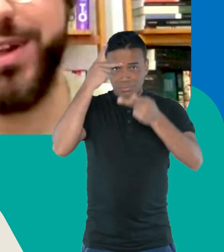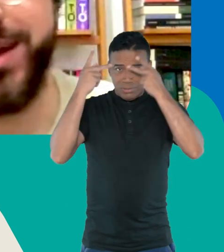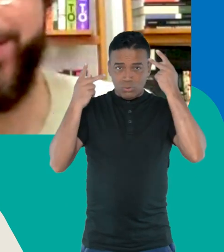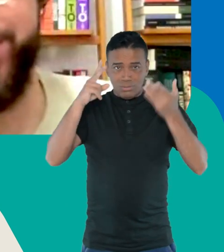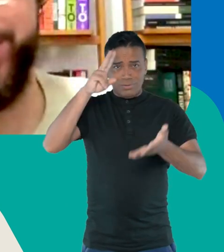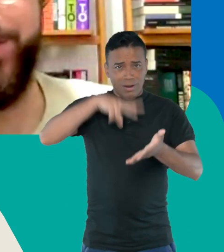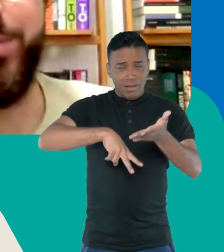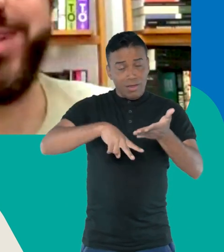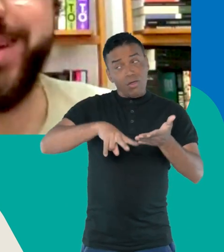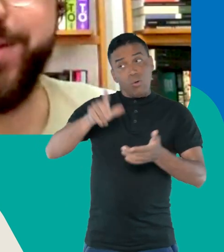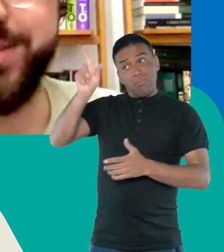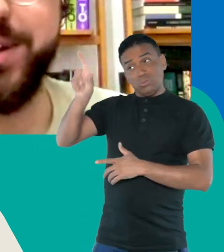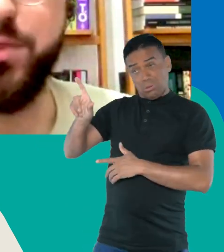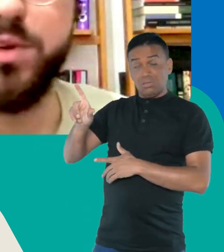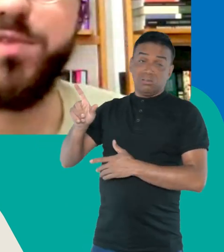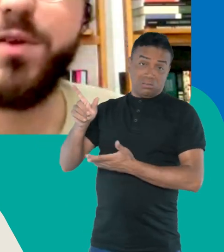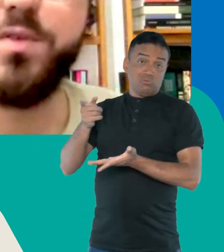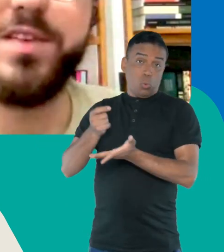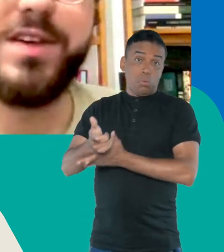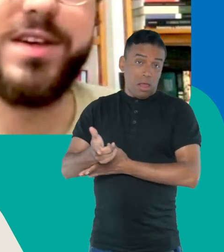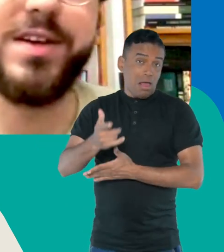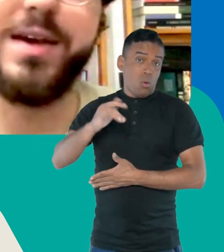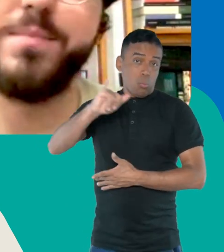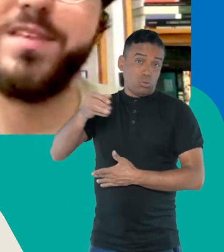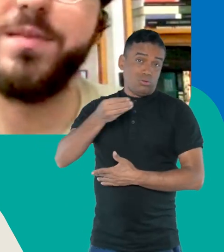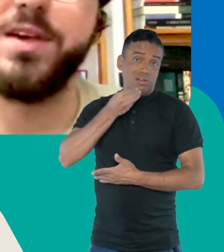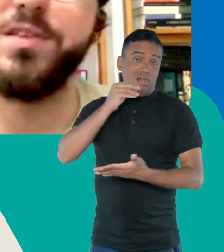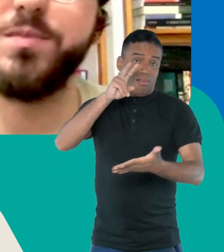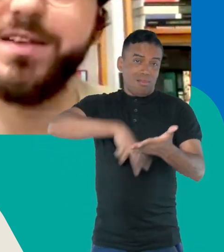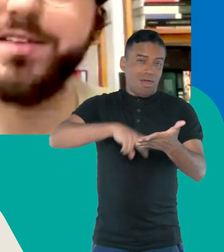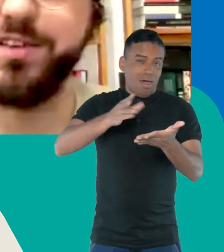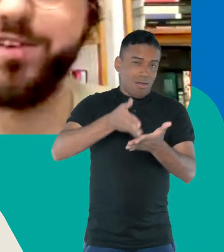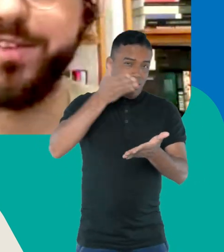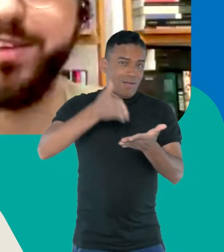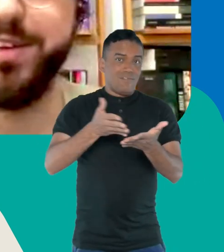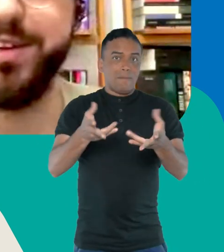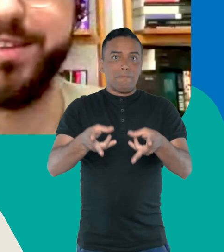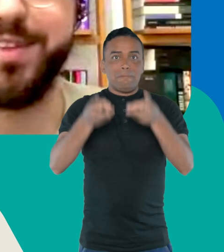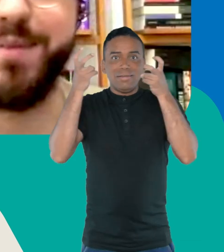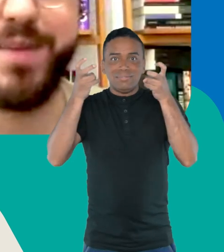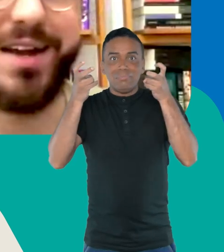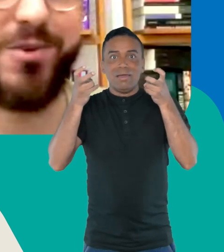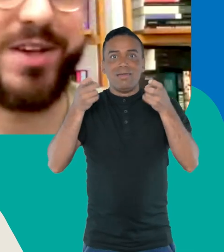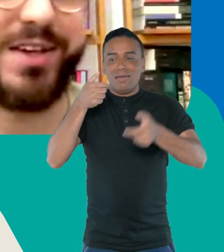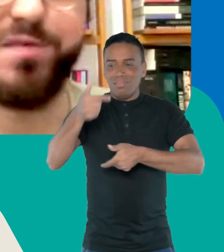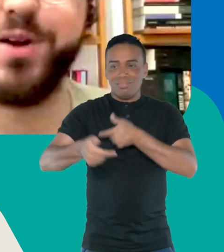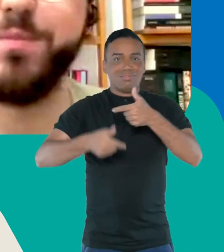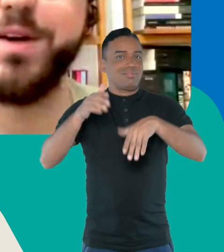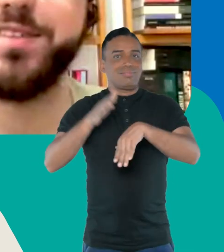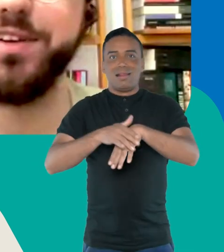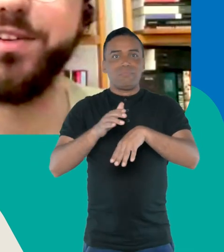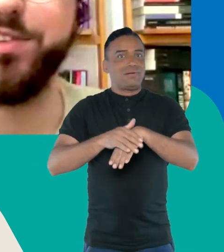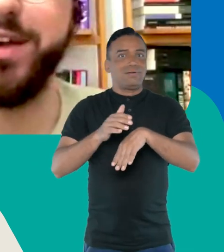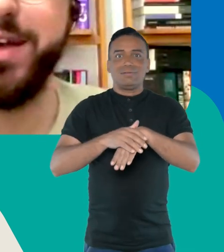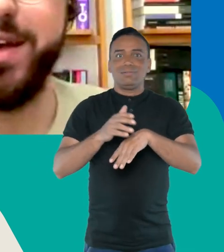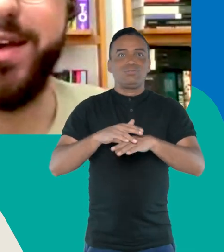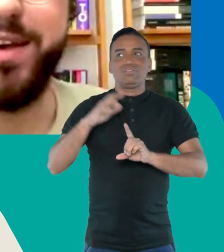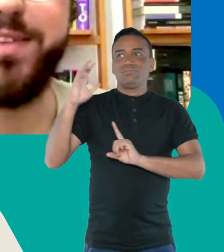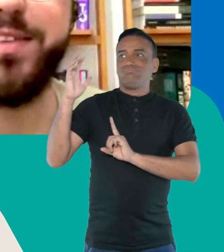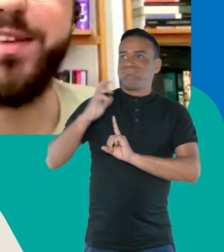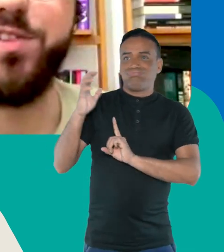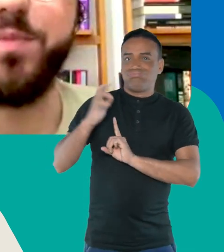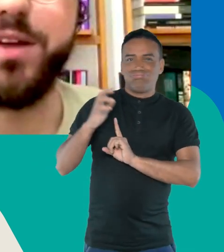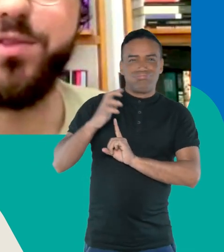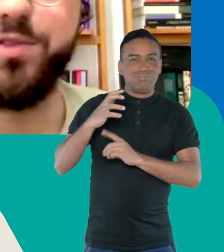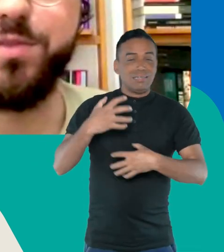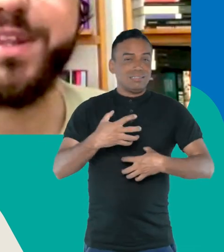a oportunidade de poder fazer a leitura, vai conseguir perceber isso bastante, esse trabalho que evoca bastante